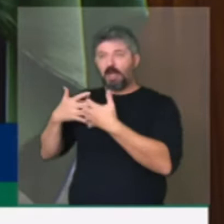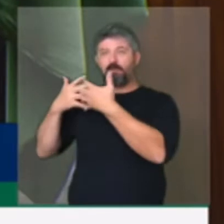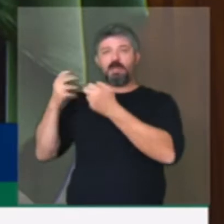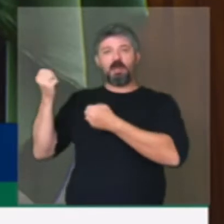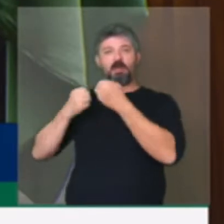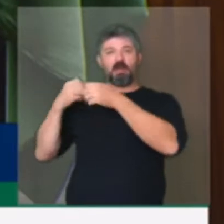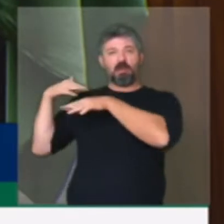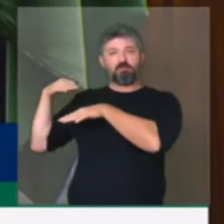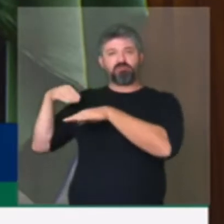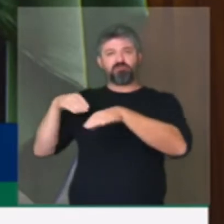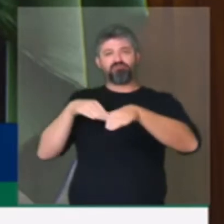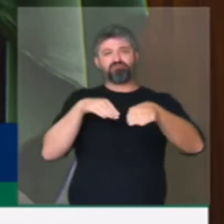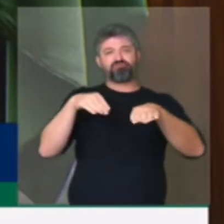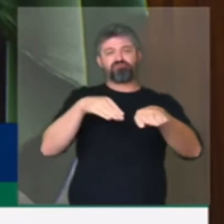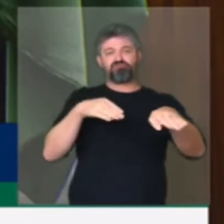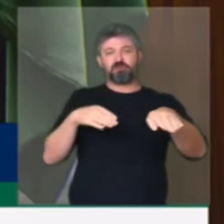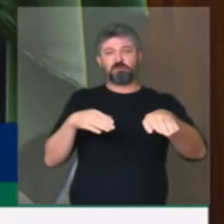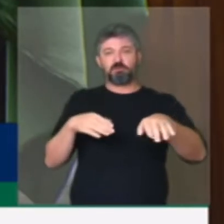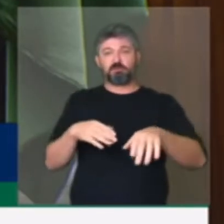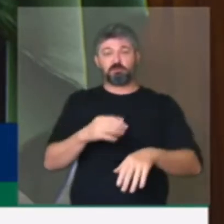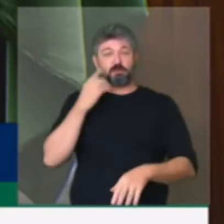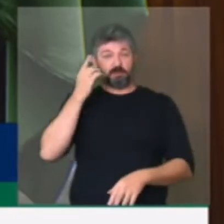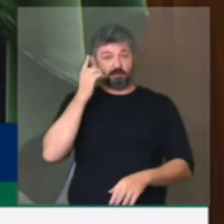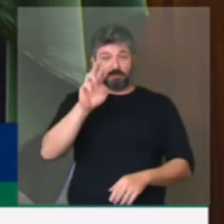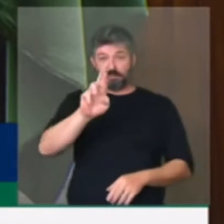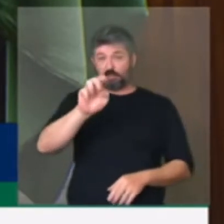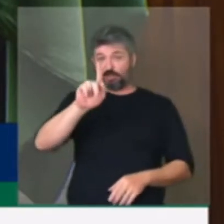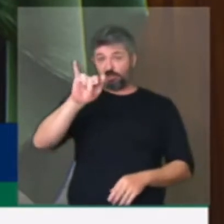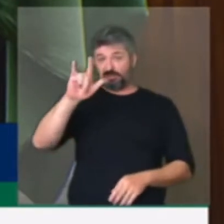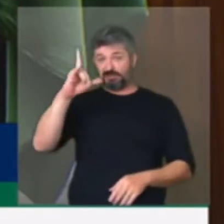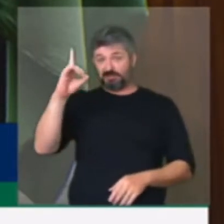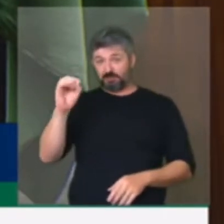viaturas, o deputado Reginaldo Lopes chega,